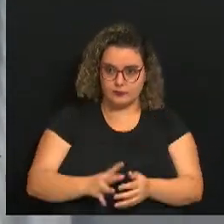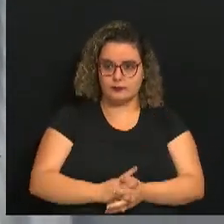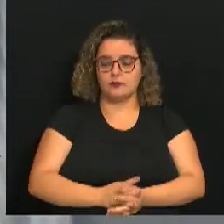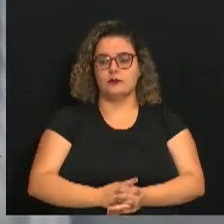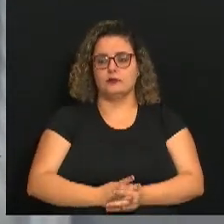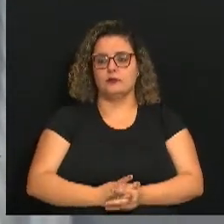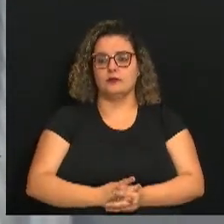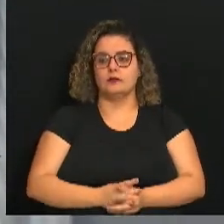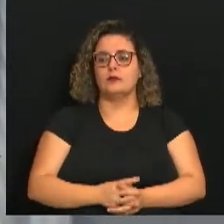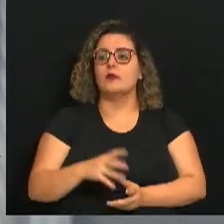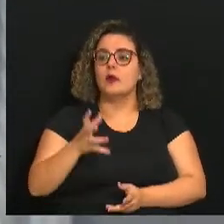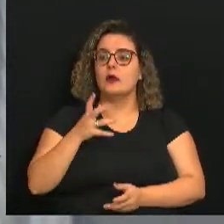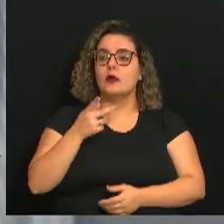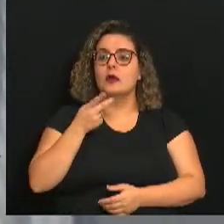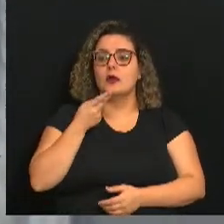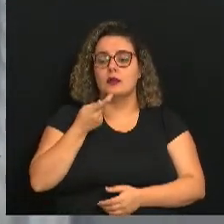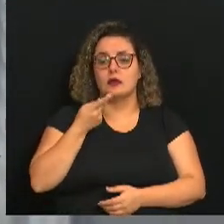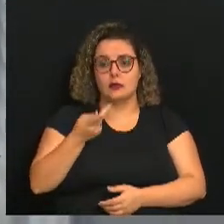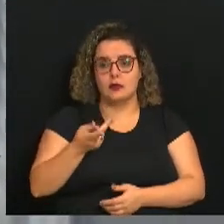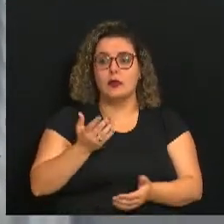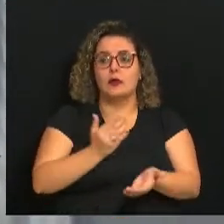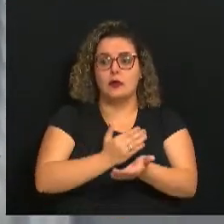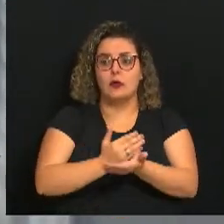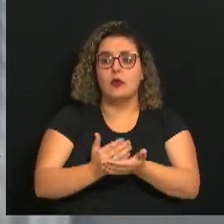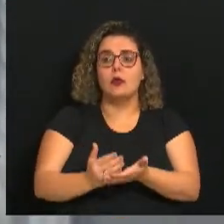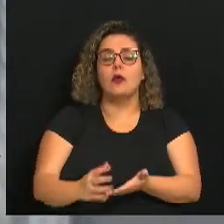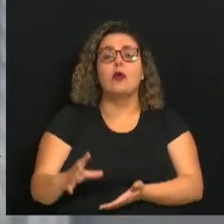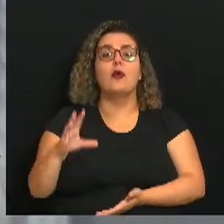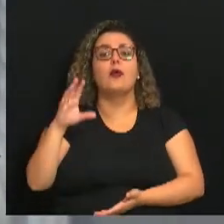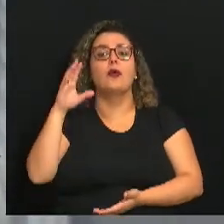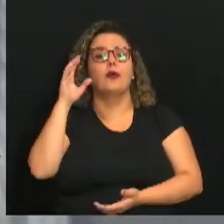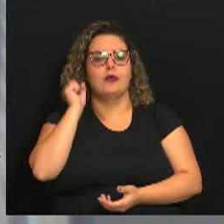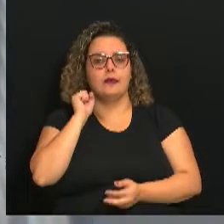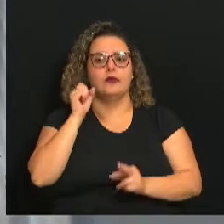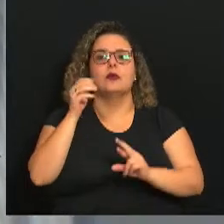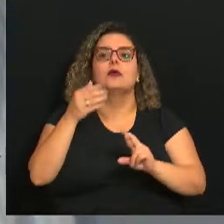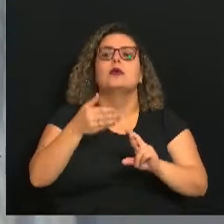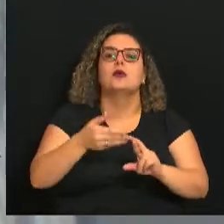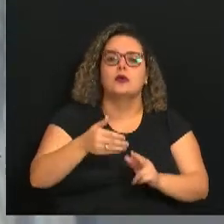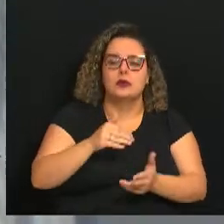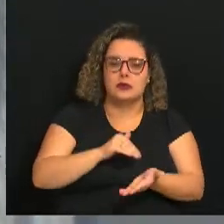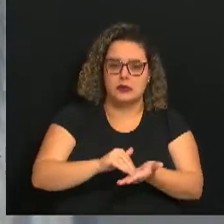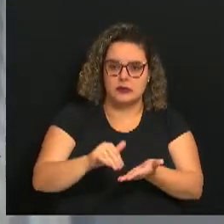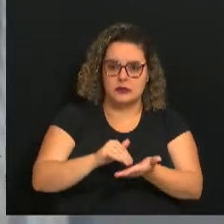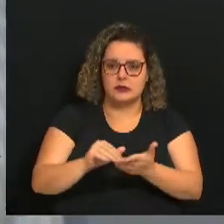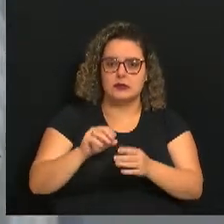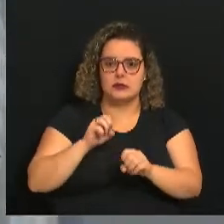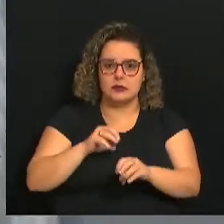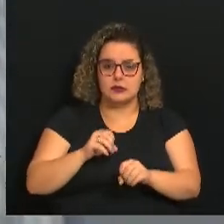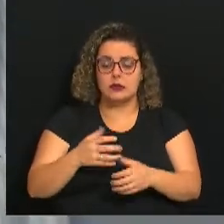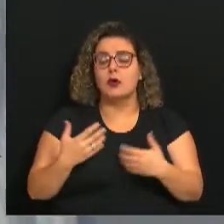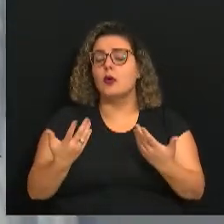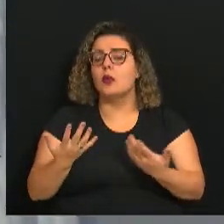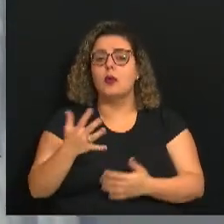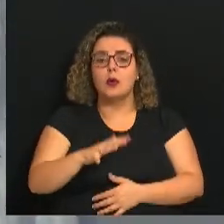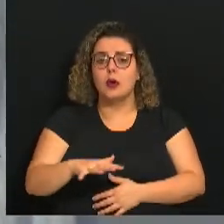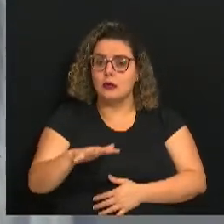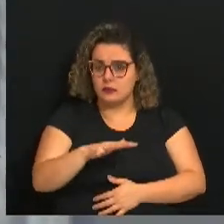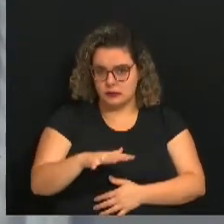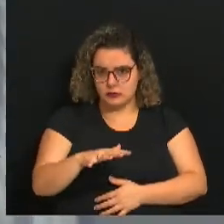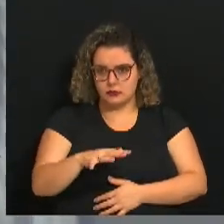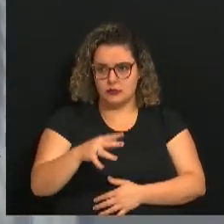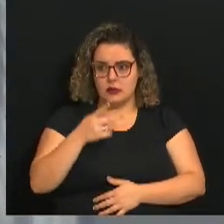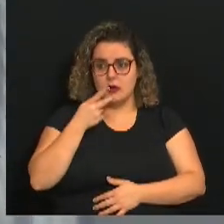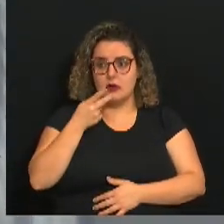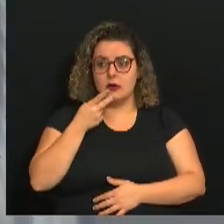para começar, agora a minha ideia era ouvir um pouco os representantes da Secretaria. Em que aspecto? Queria que vocês falassem um pouco